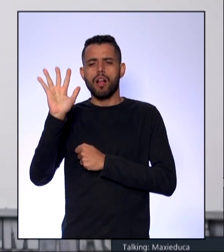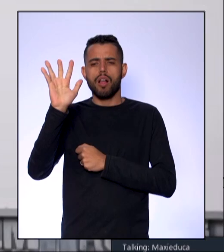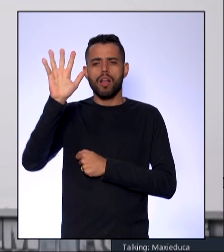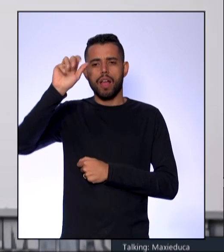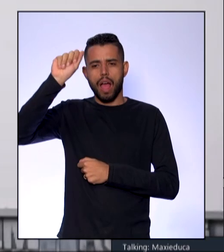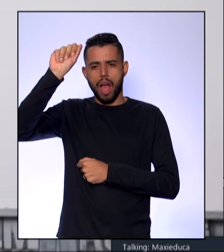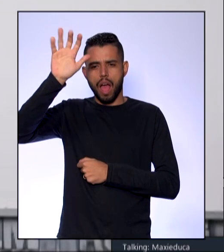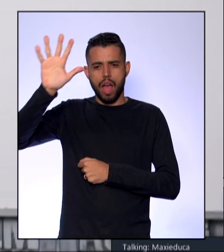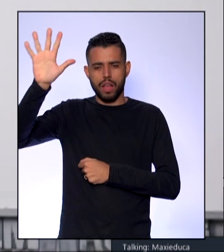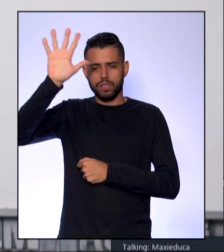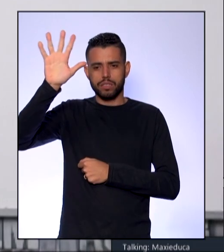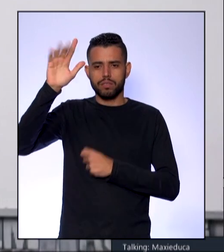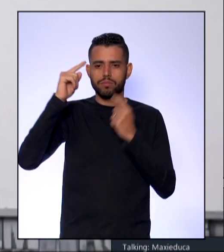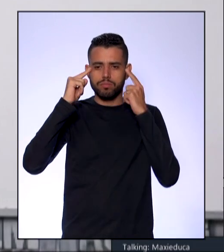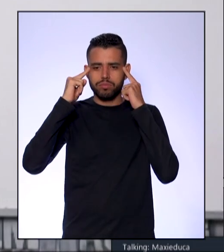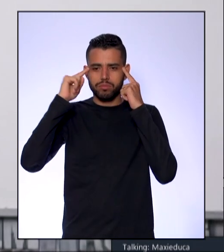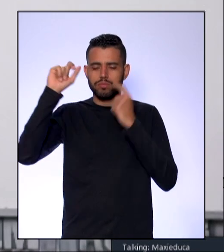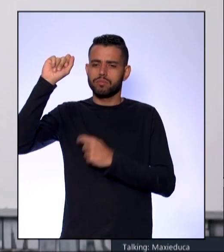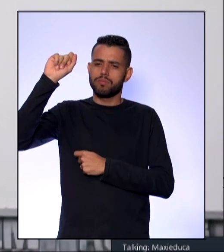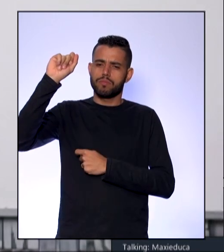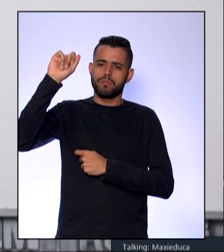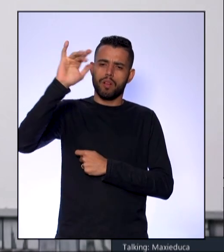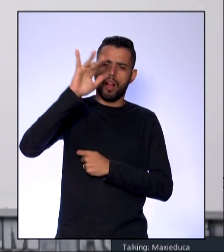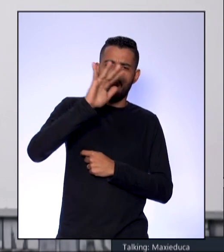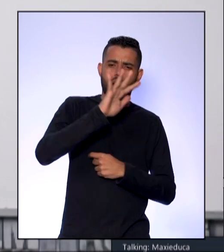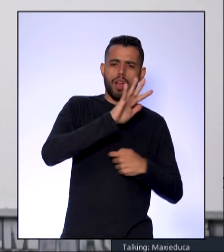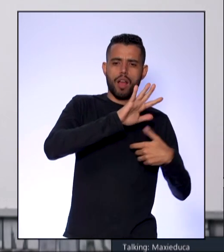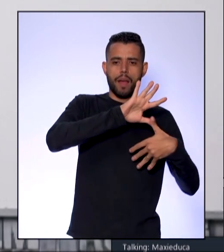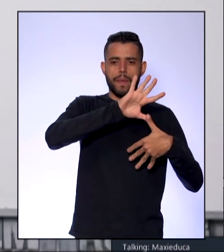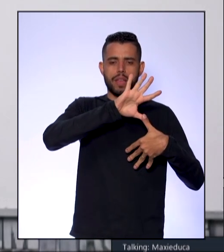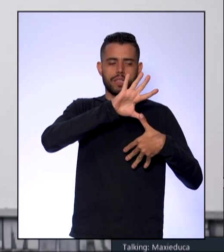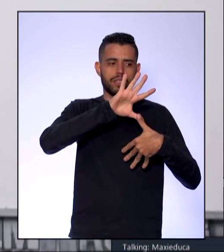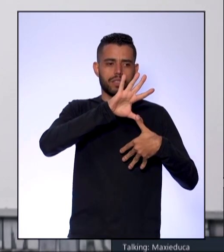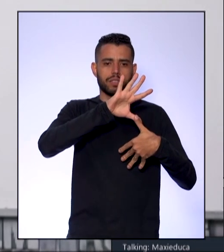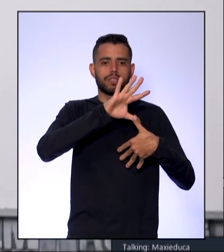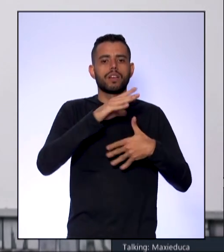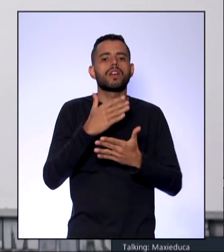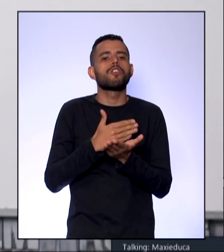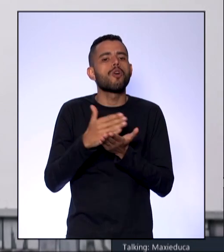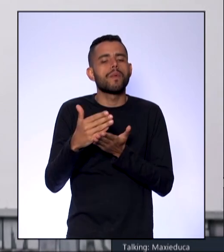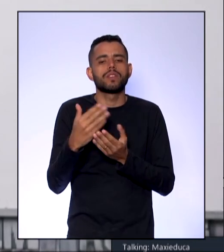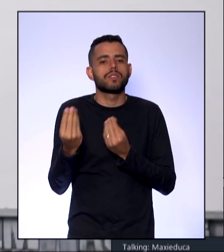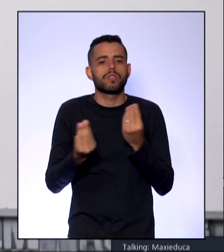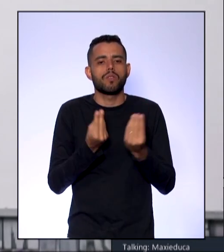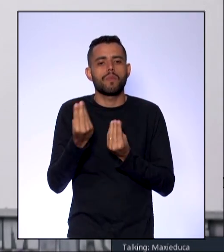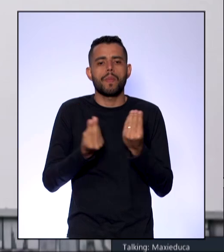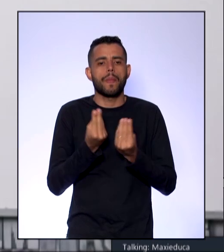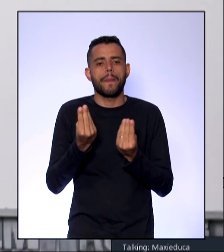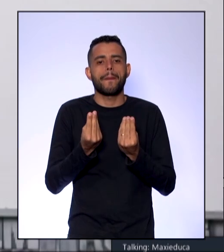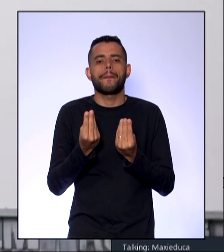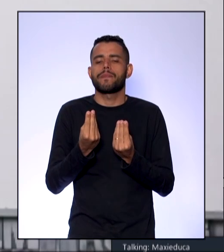América, chegando pelo Alasca, e aí começa o processo de